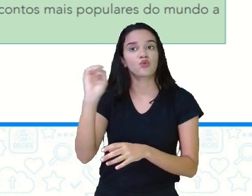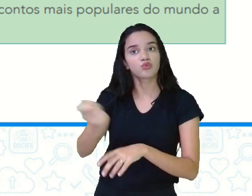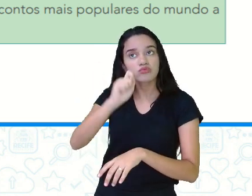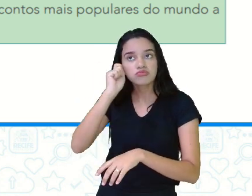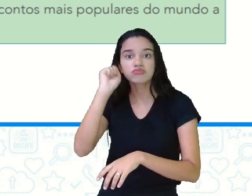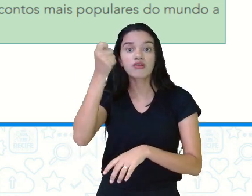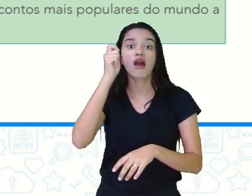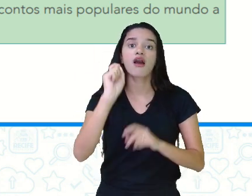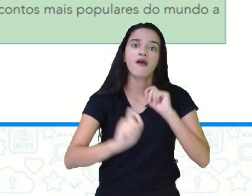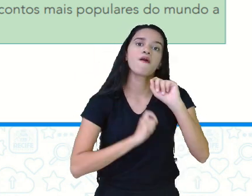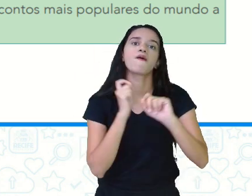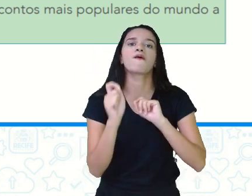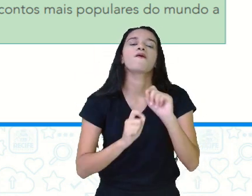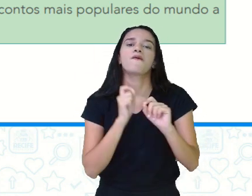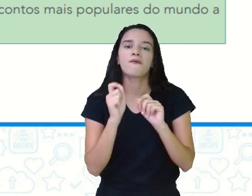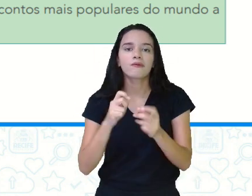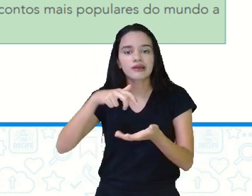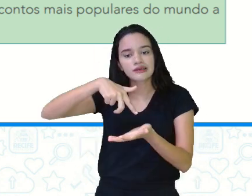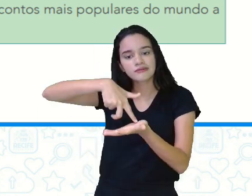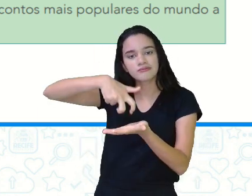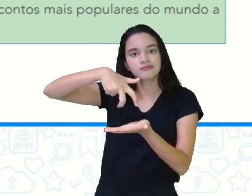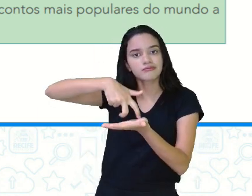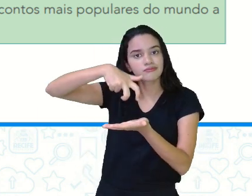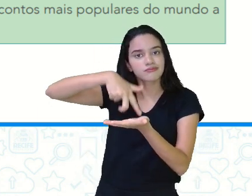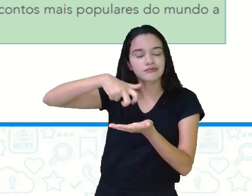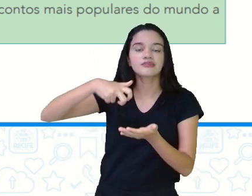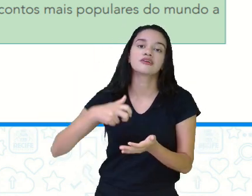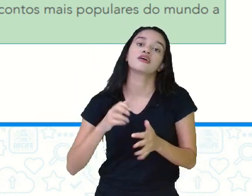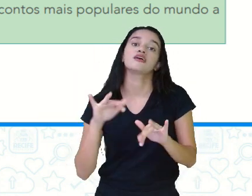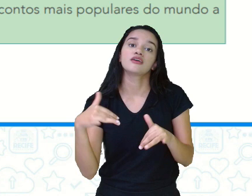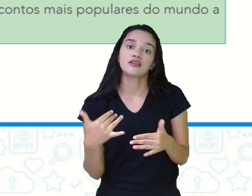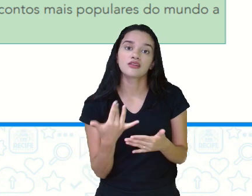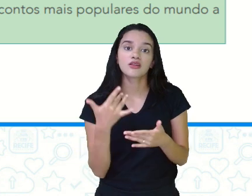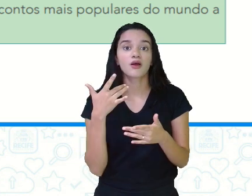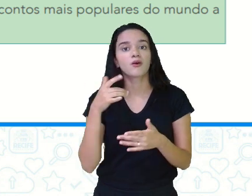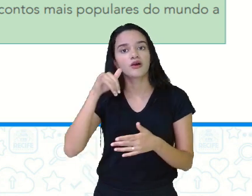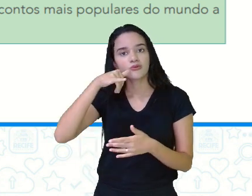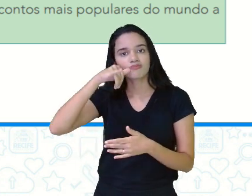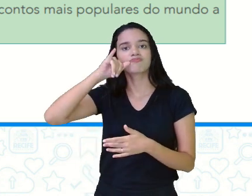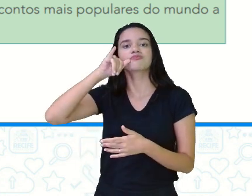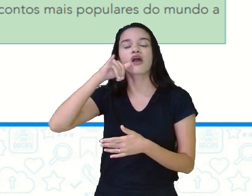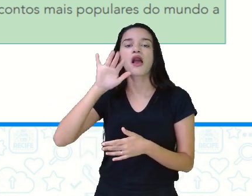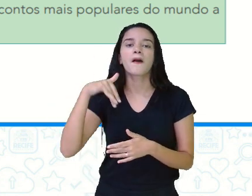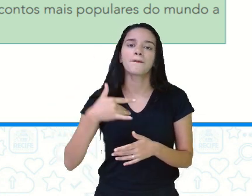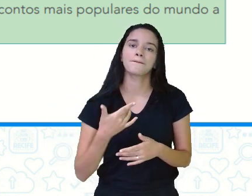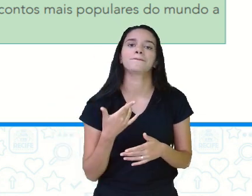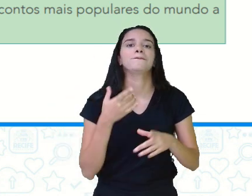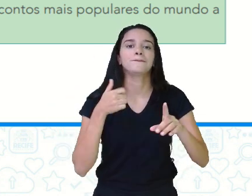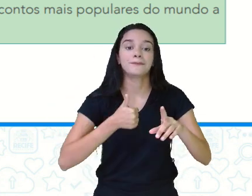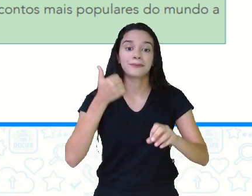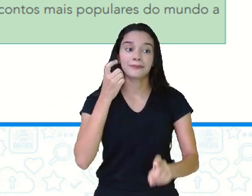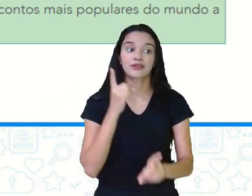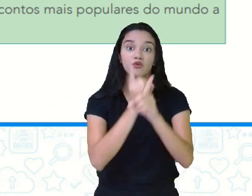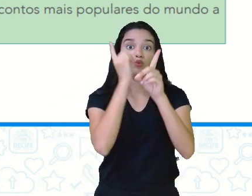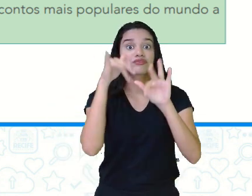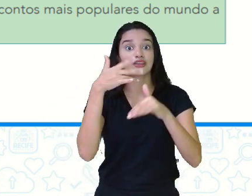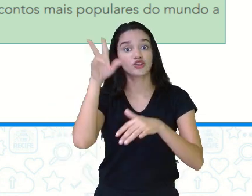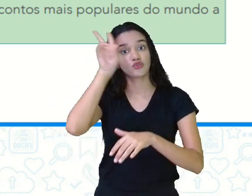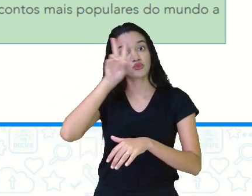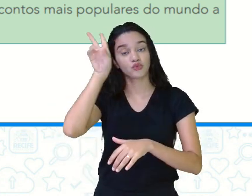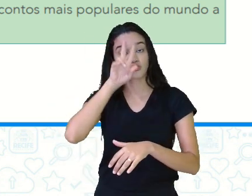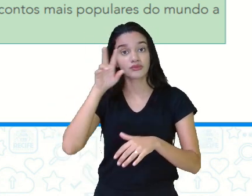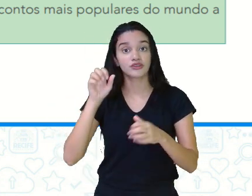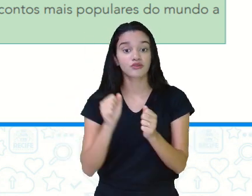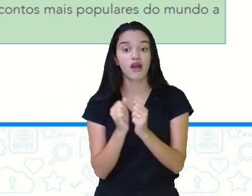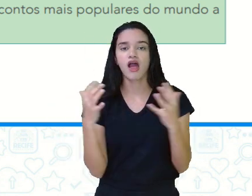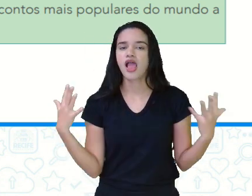na verdade, contos de sacisas. A partir do primeiro encontro, ele vai descobrindo histórias incríveis vividas